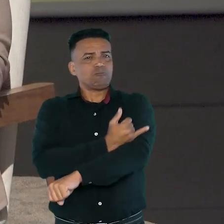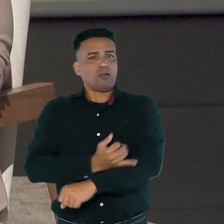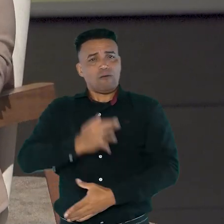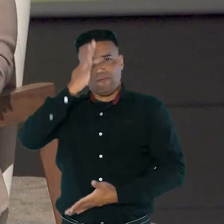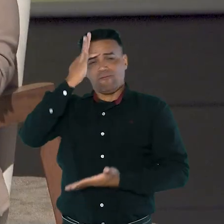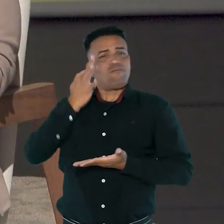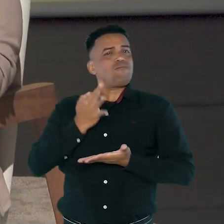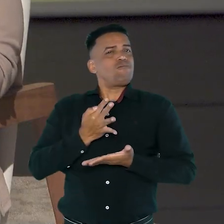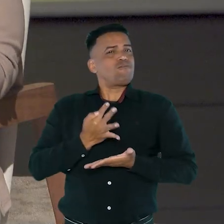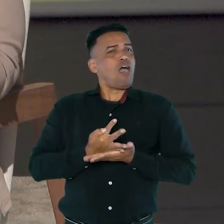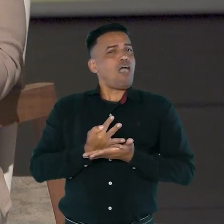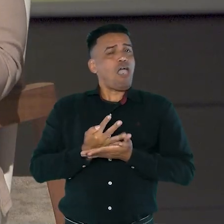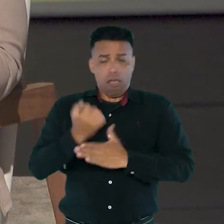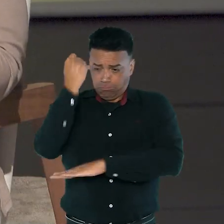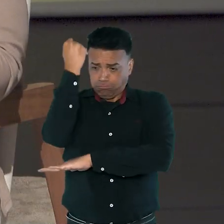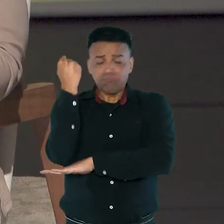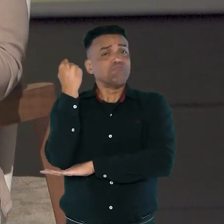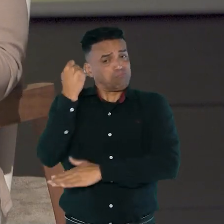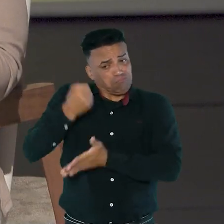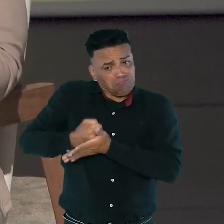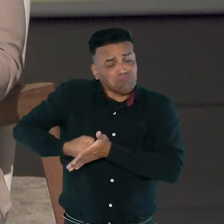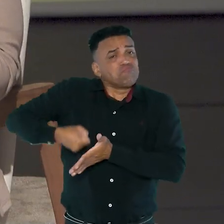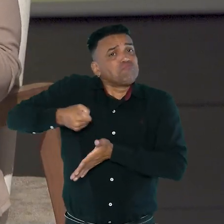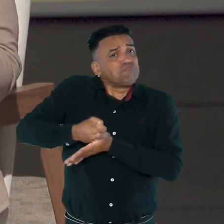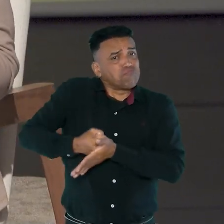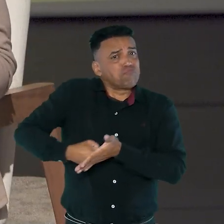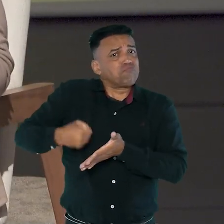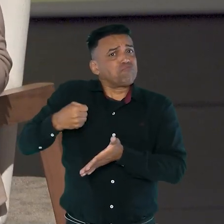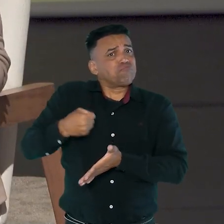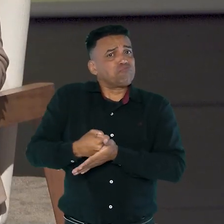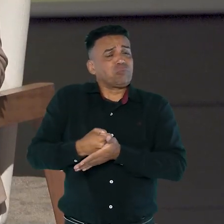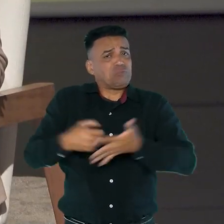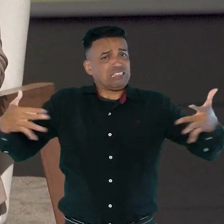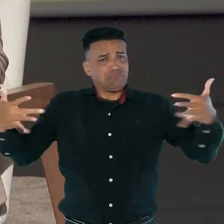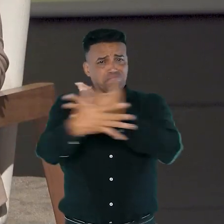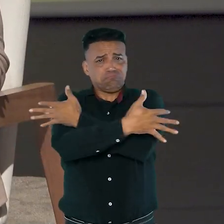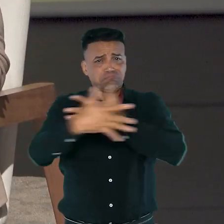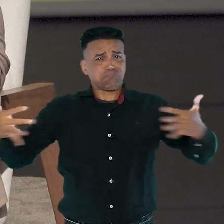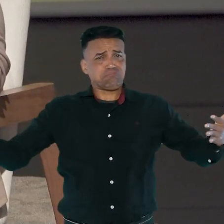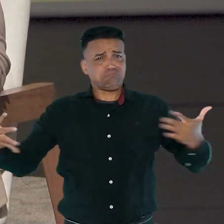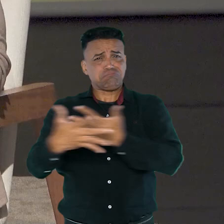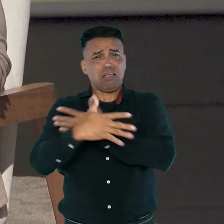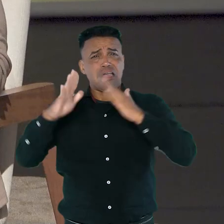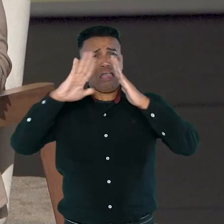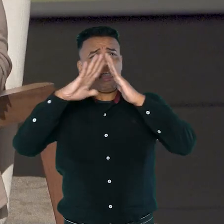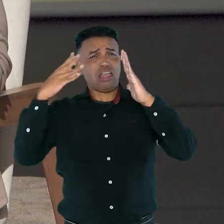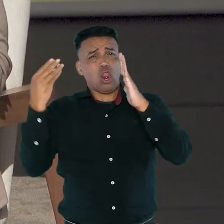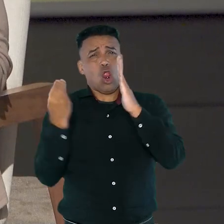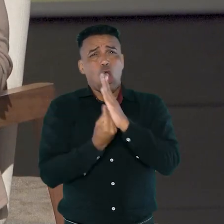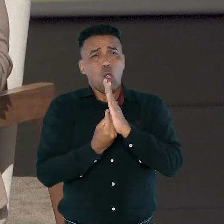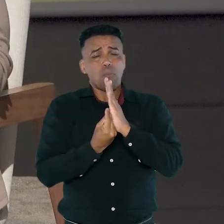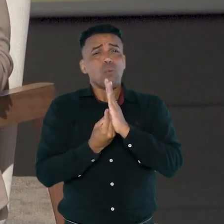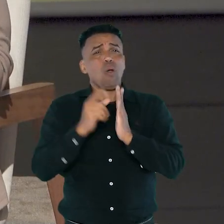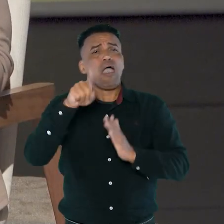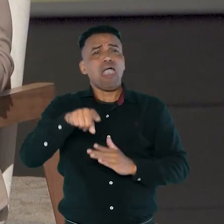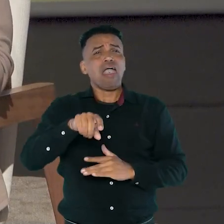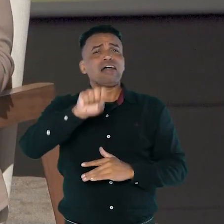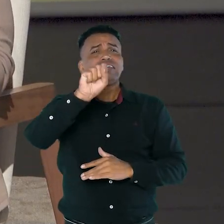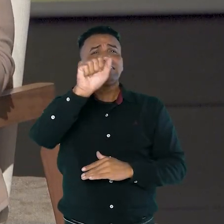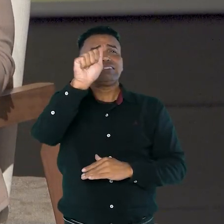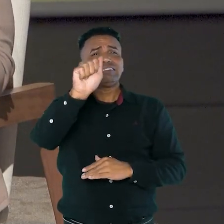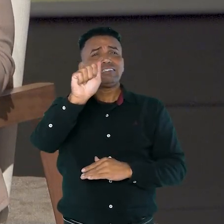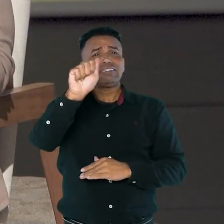fé, resistência sóbria. No centro da cidade o quilombo é Sankofa.